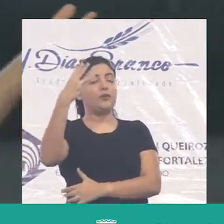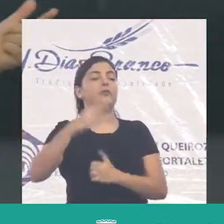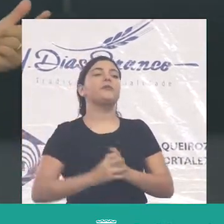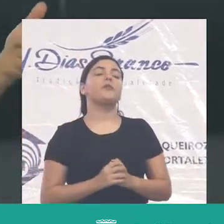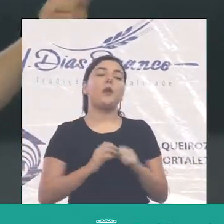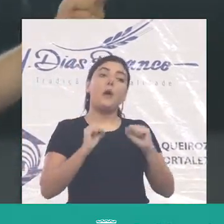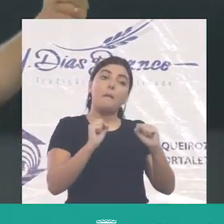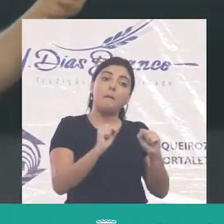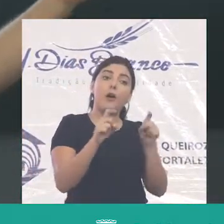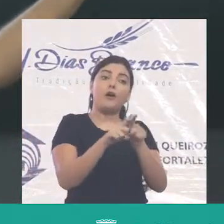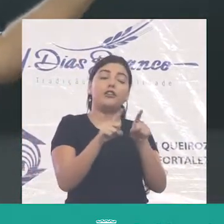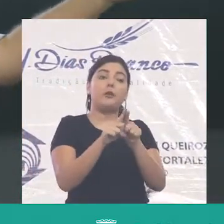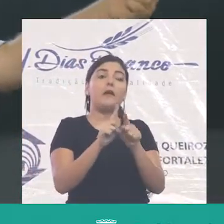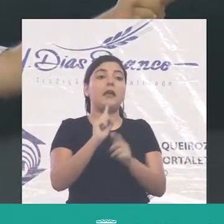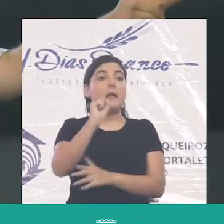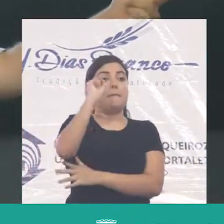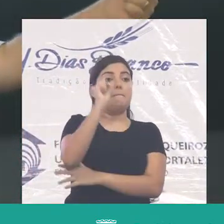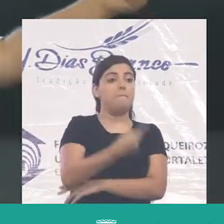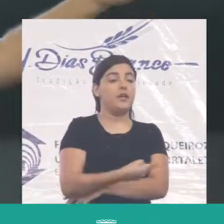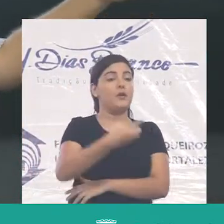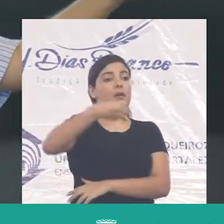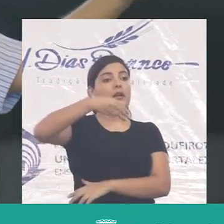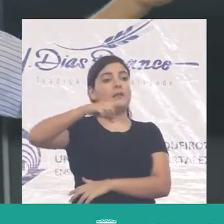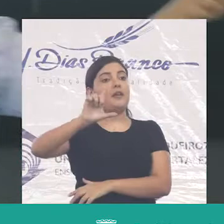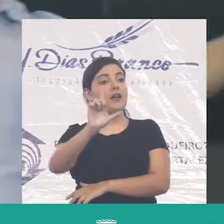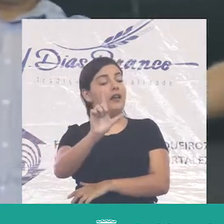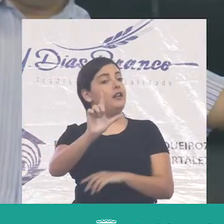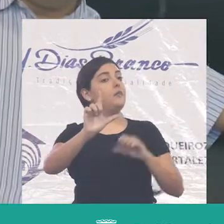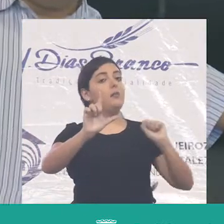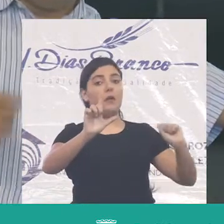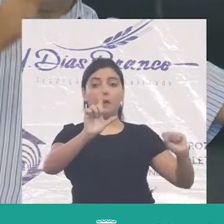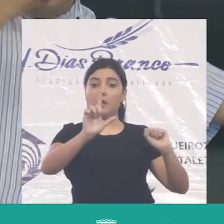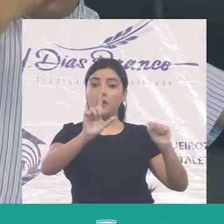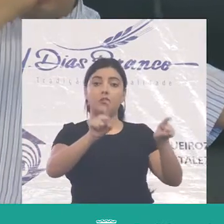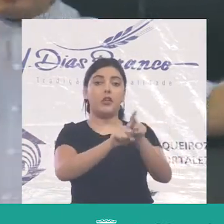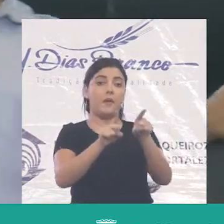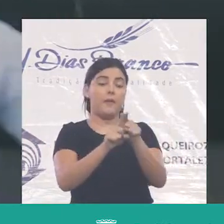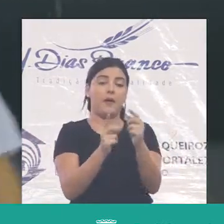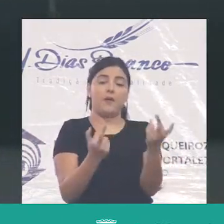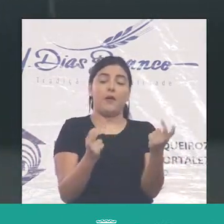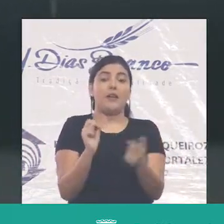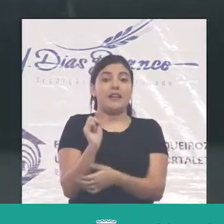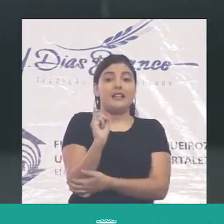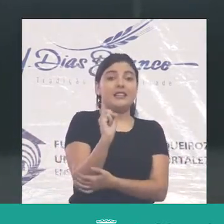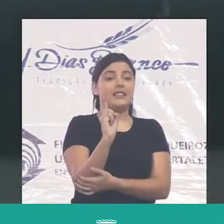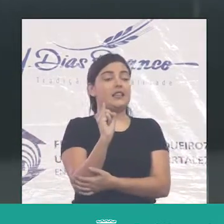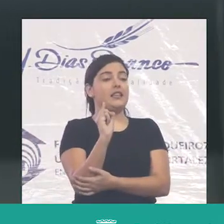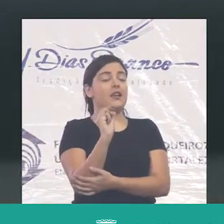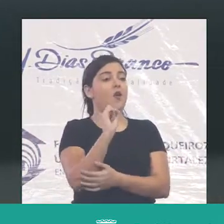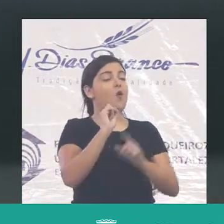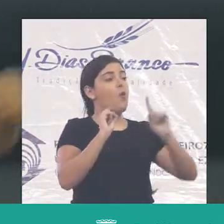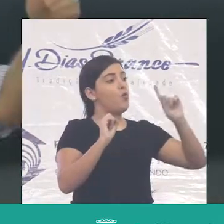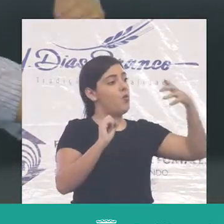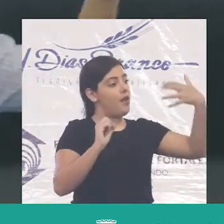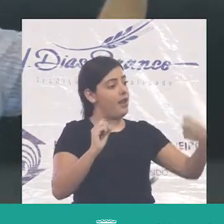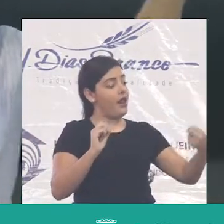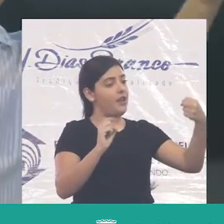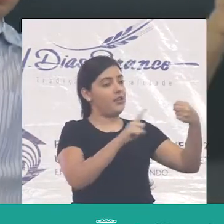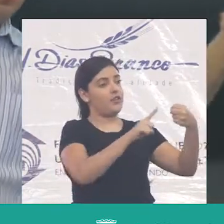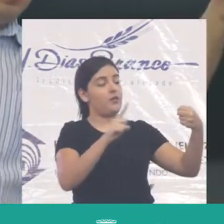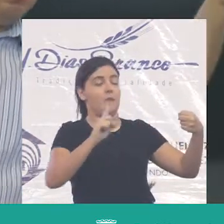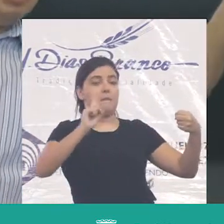leite também vale 1000 ml, 1000 mililitros. Se 1 litro de leite é 1000 centímetros cúbicos, também